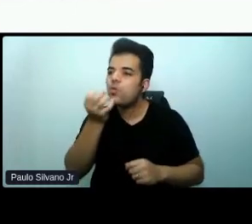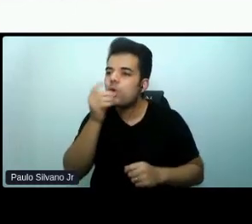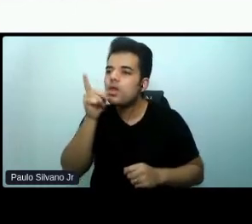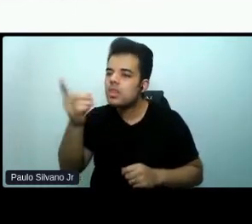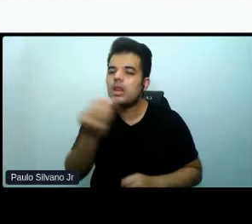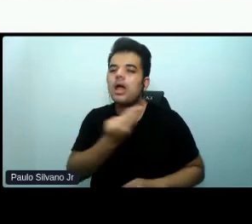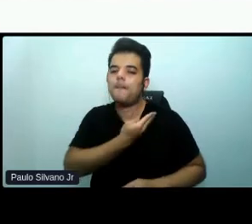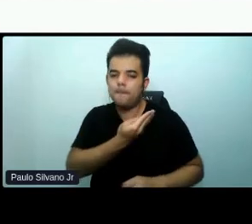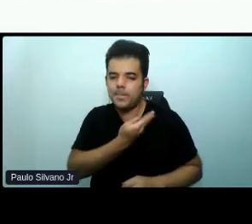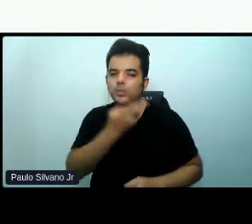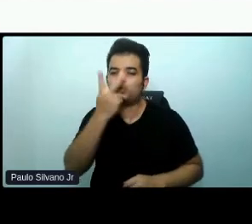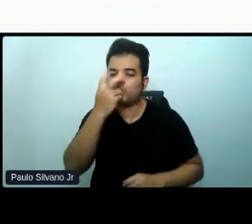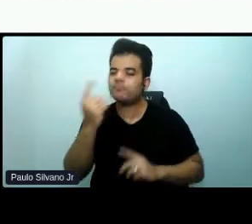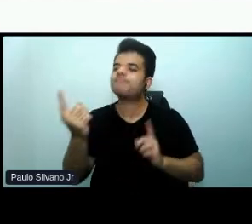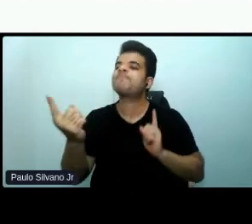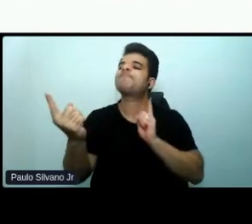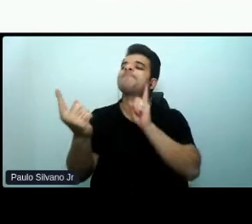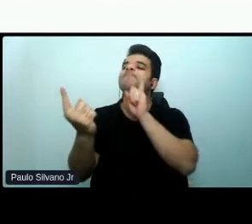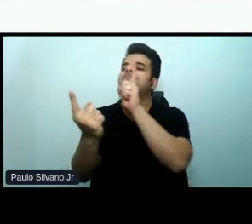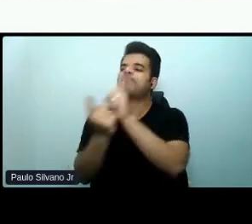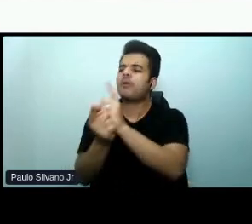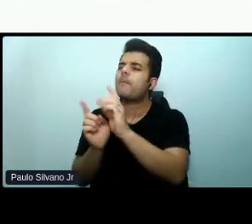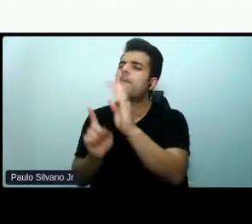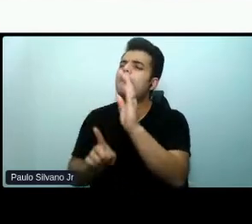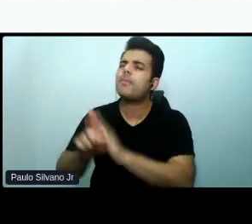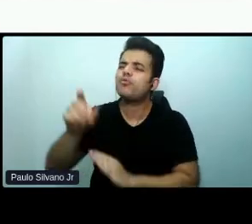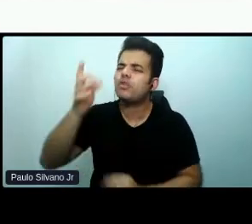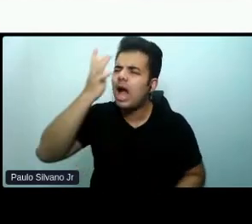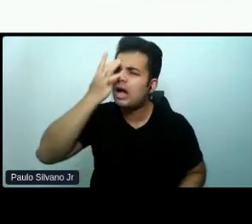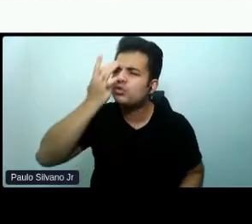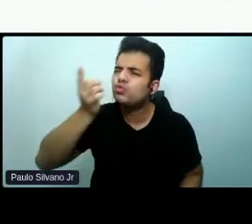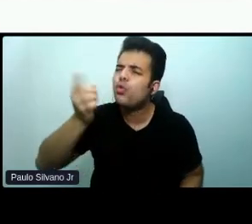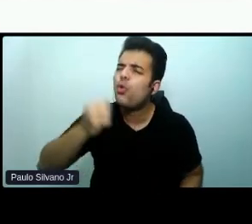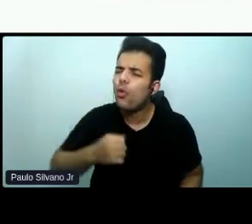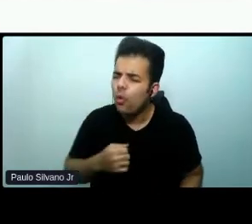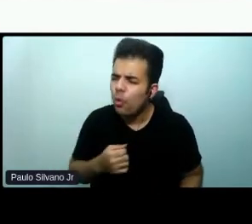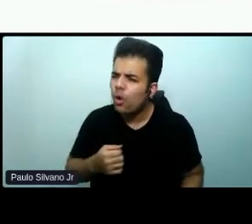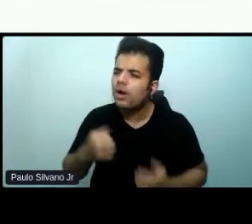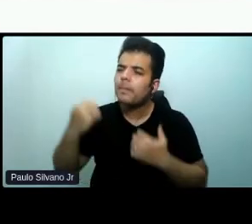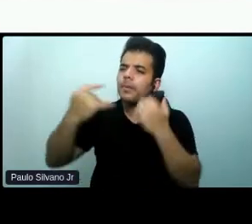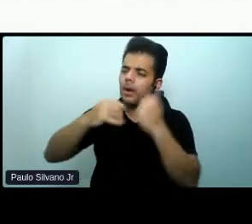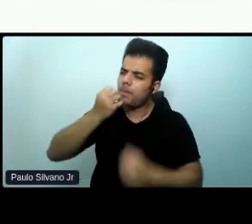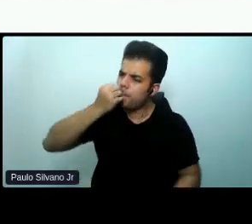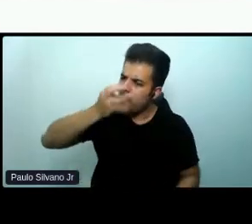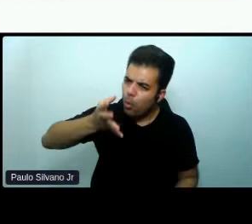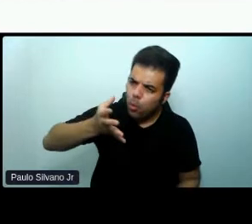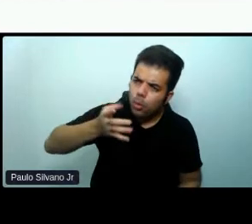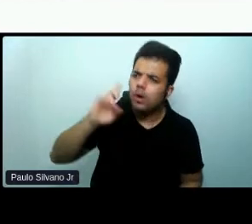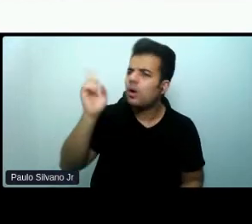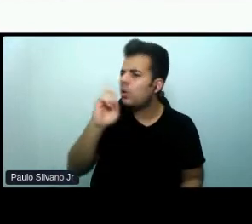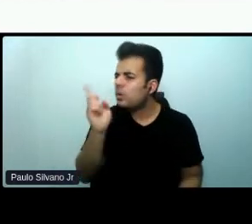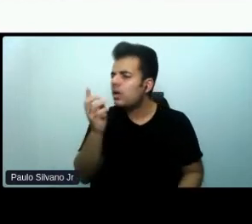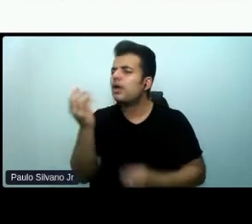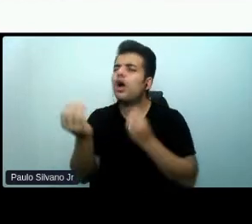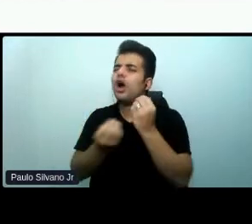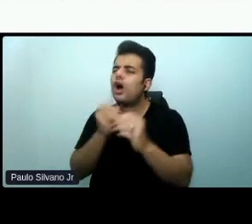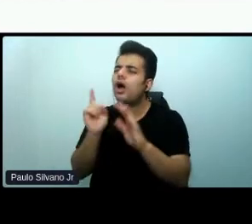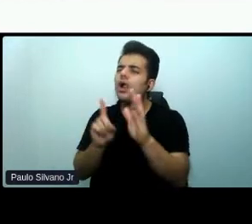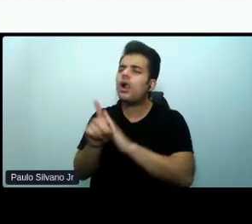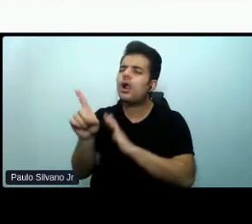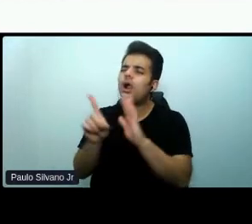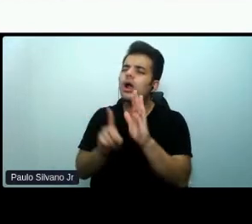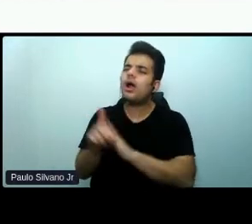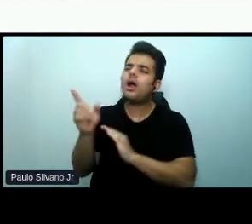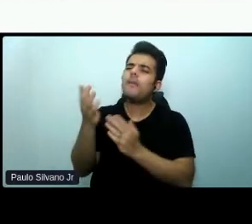colegas cegos ali, pergunto, o que você achou disso, né? Isso daqui é bom, é assim, e vou trocando